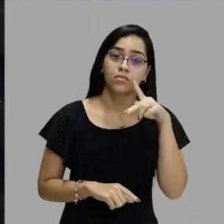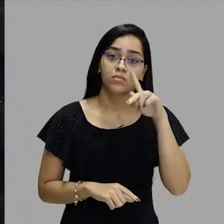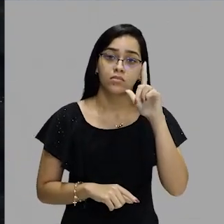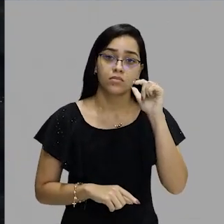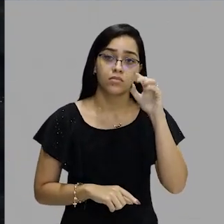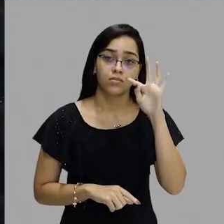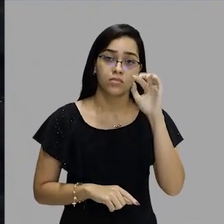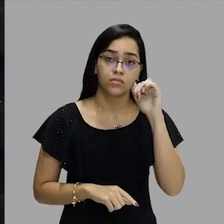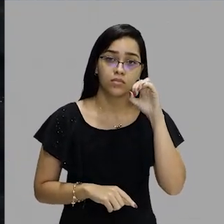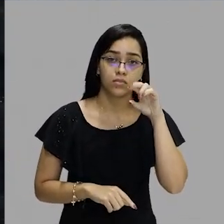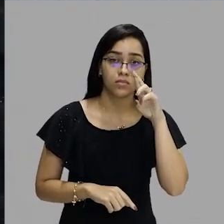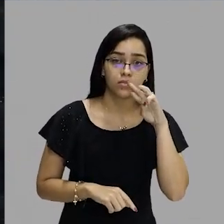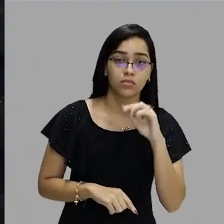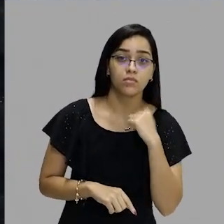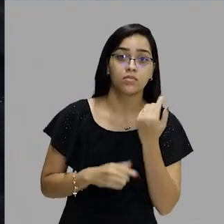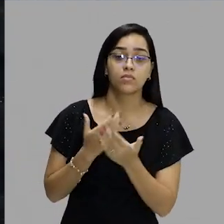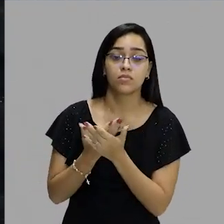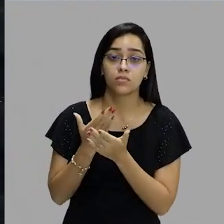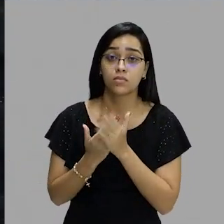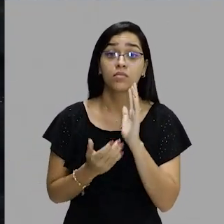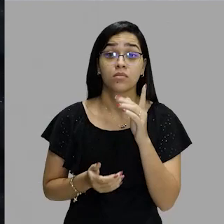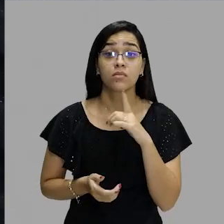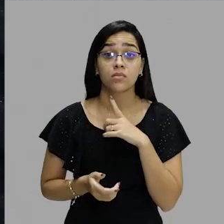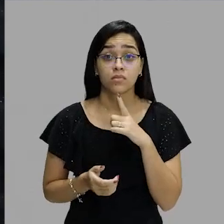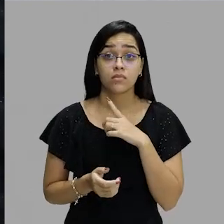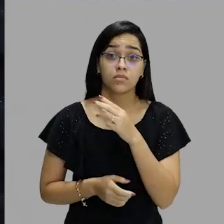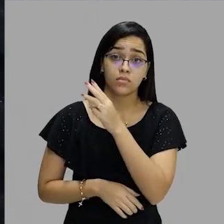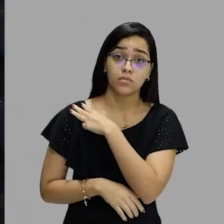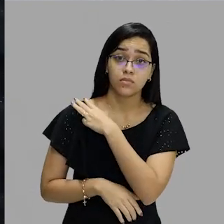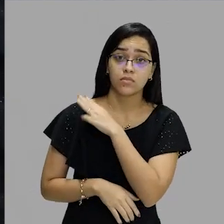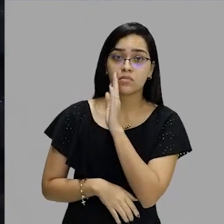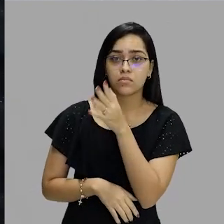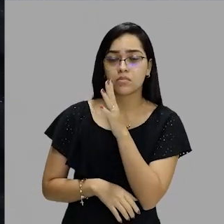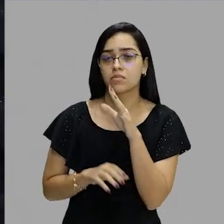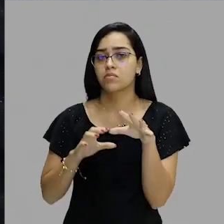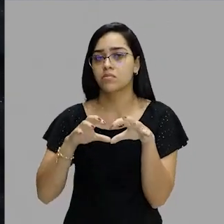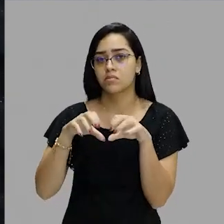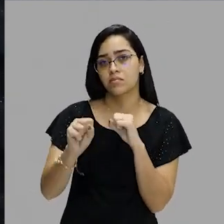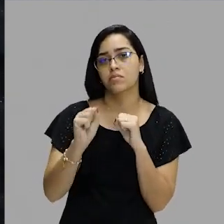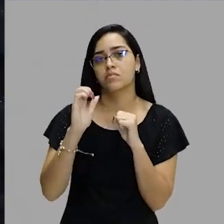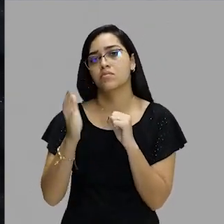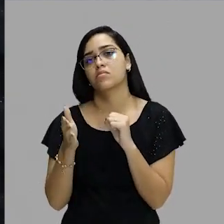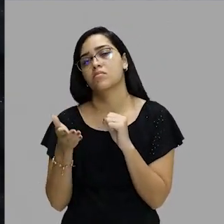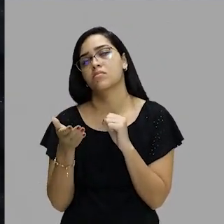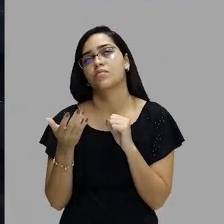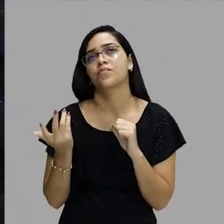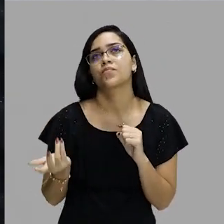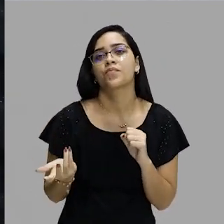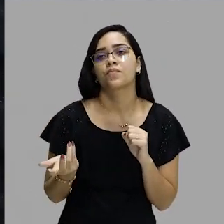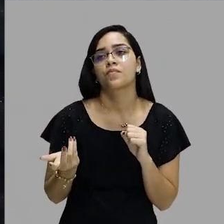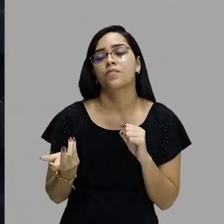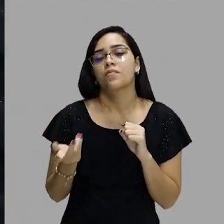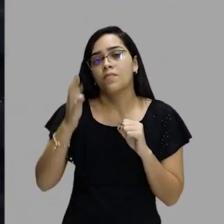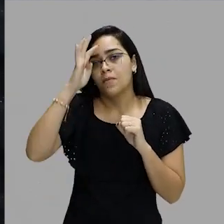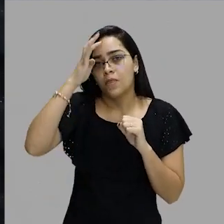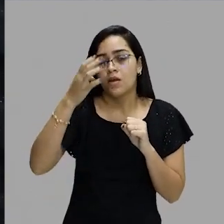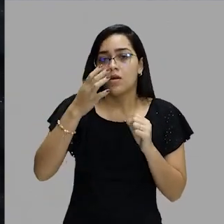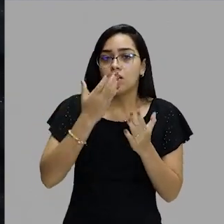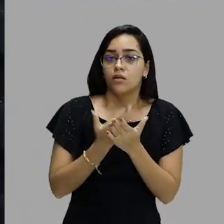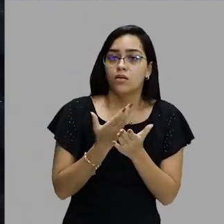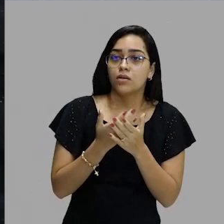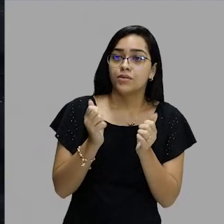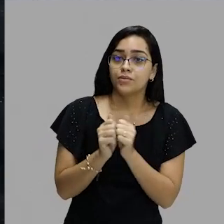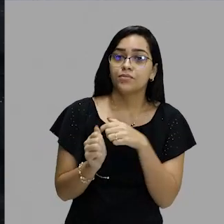Dias para acompanhar a nossa aula e já passou pelo ensino médio, de repente já se formou e resolveu assistir as